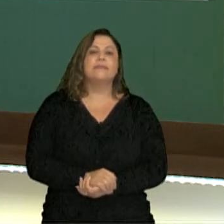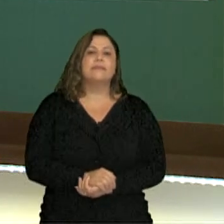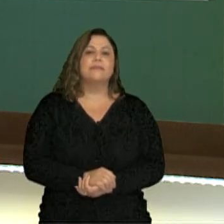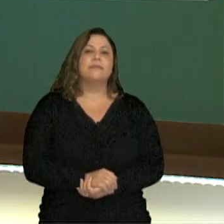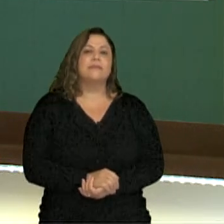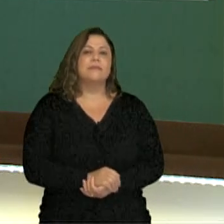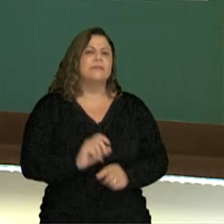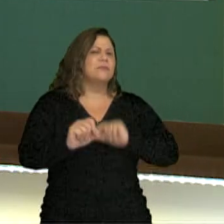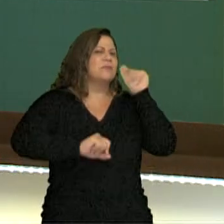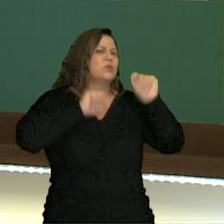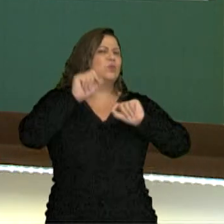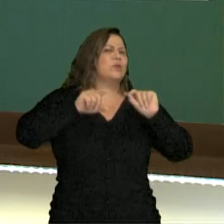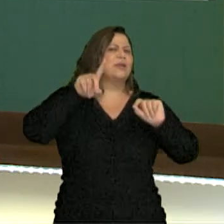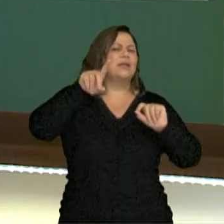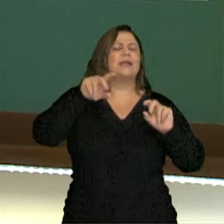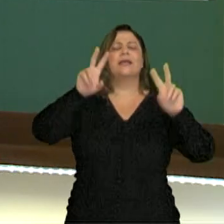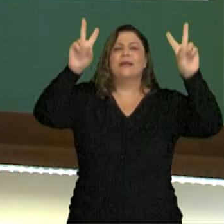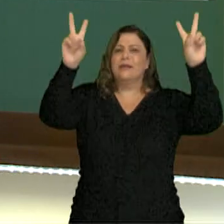O que é